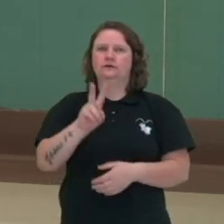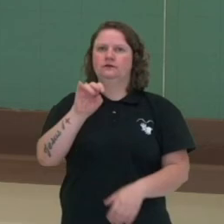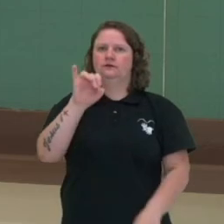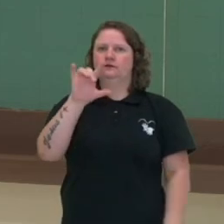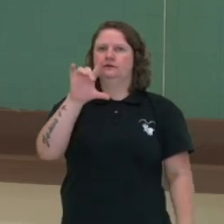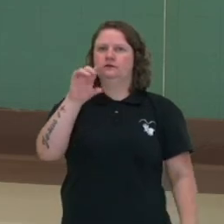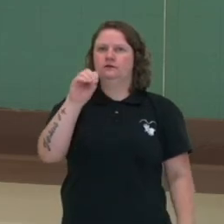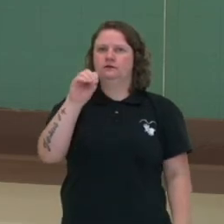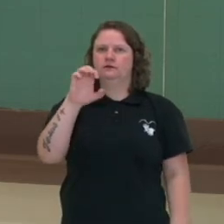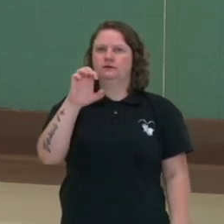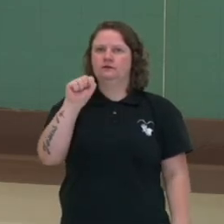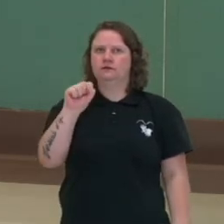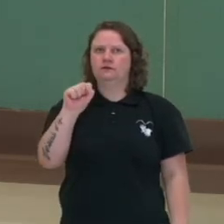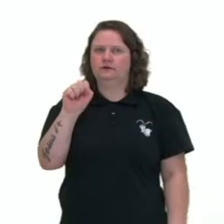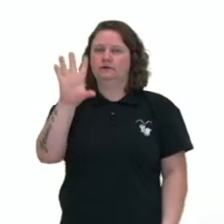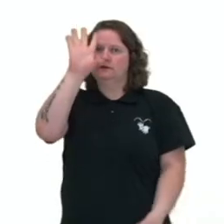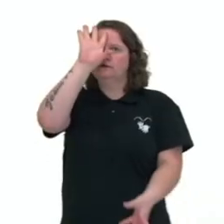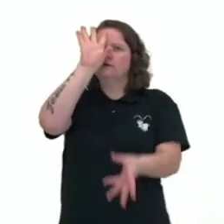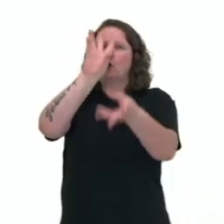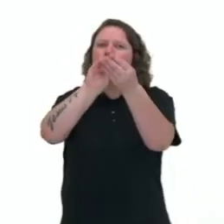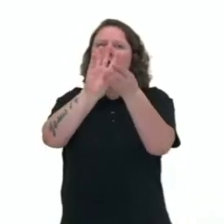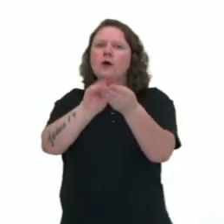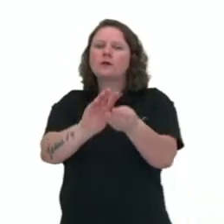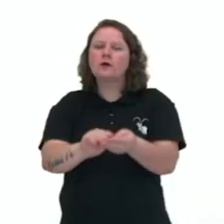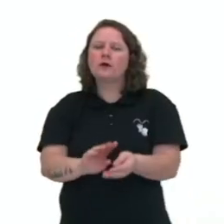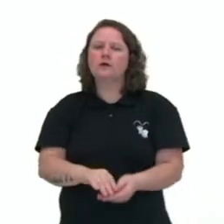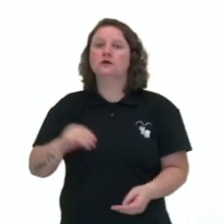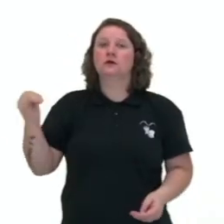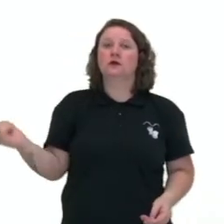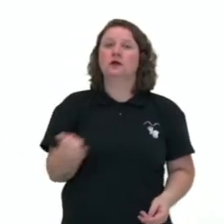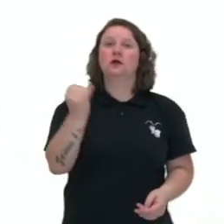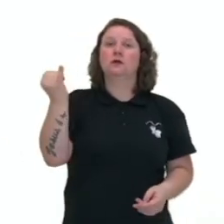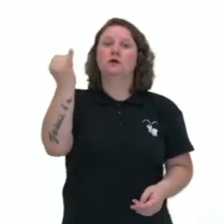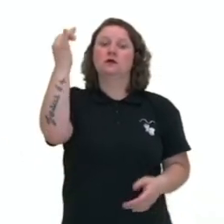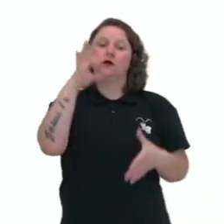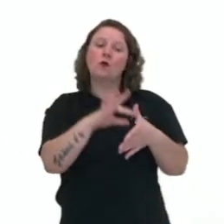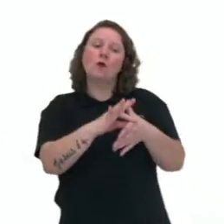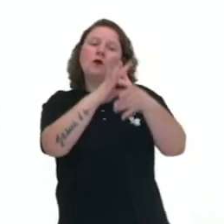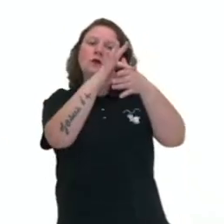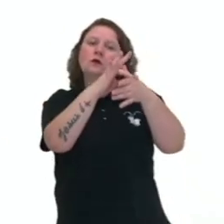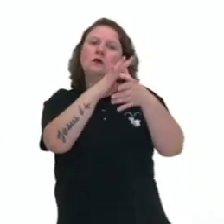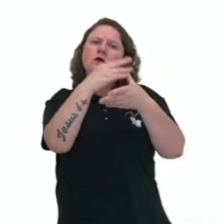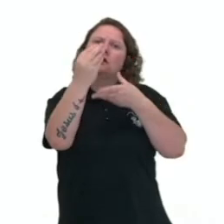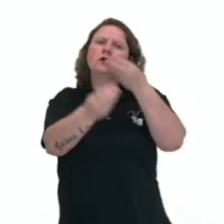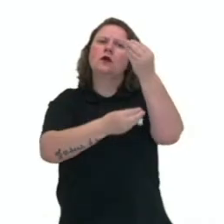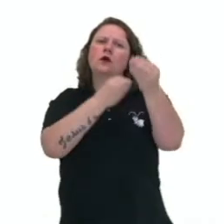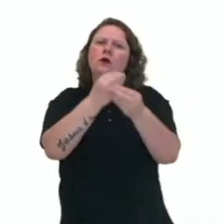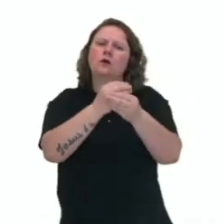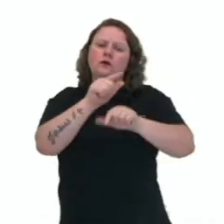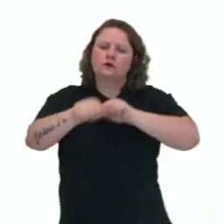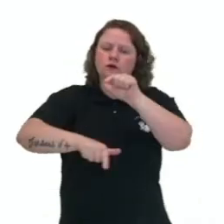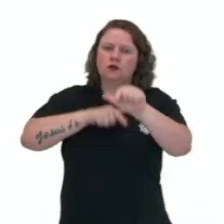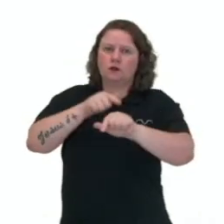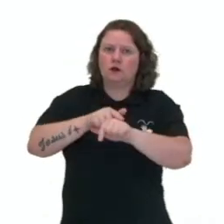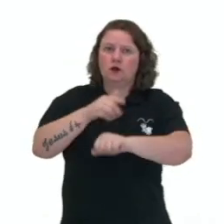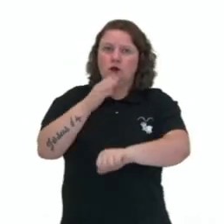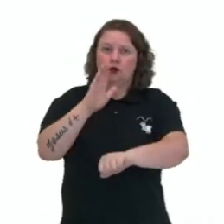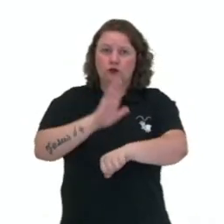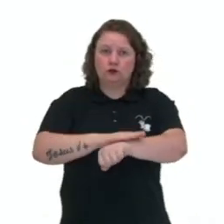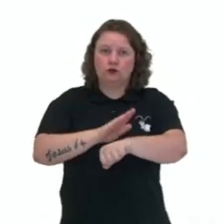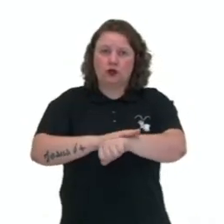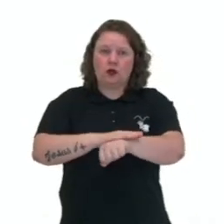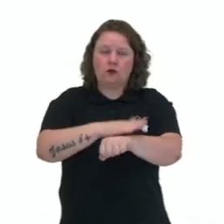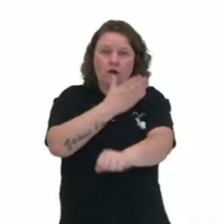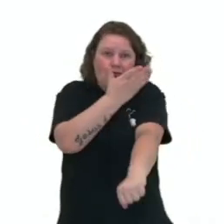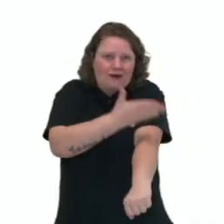vilões. Retomada. Vimos a importância do senhorio e como os trabalhadores medievais estavam